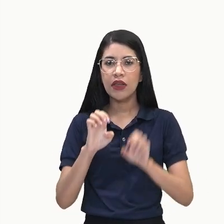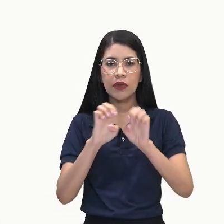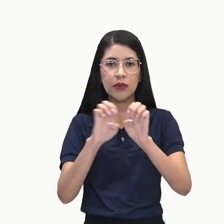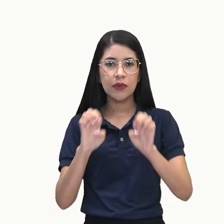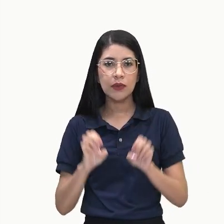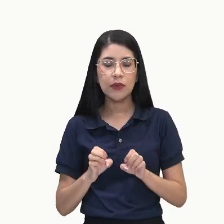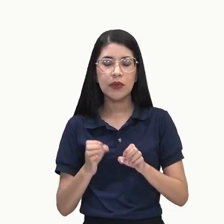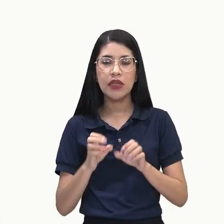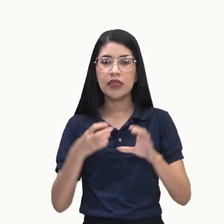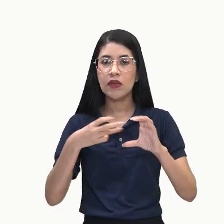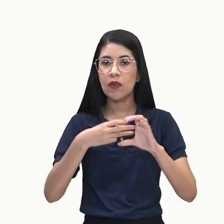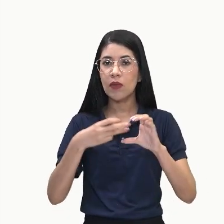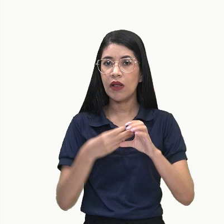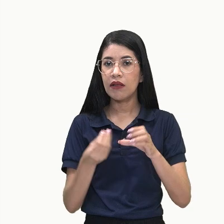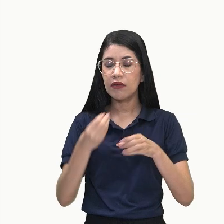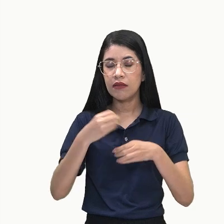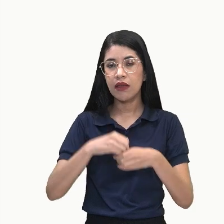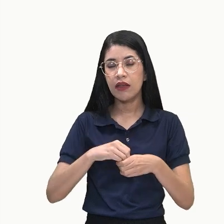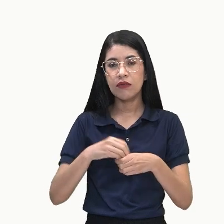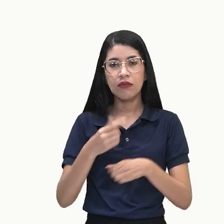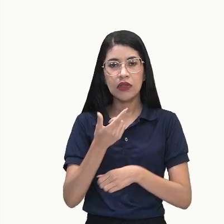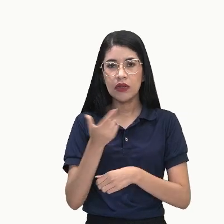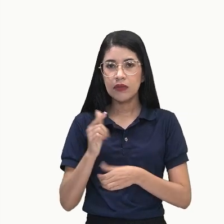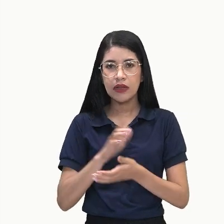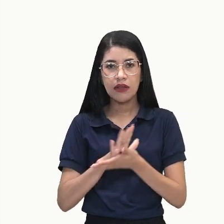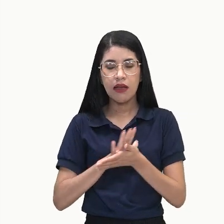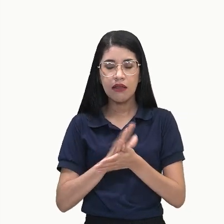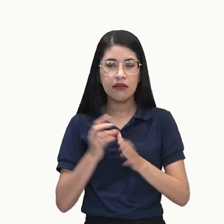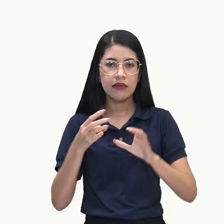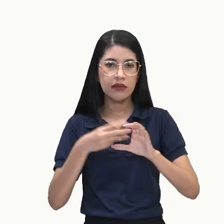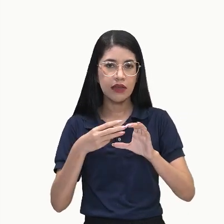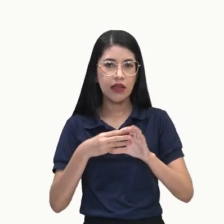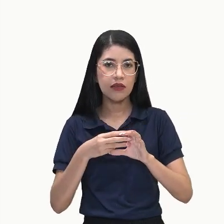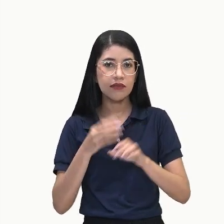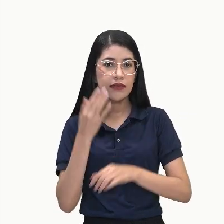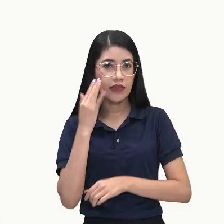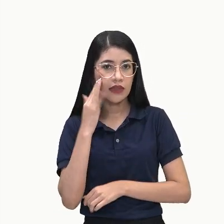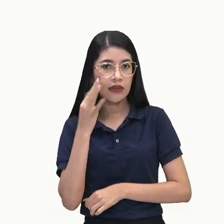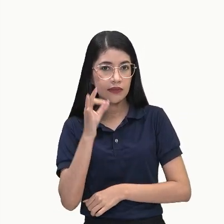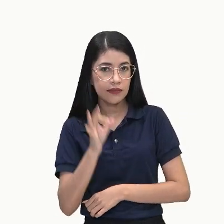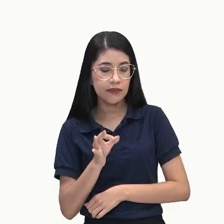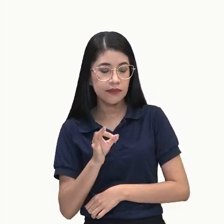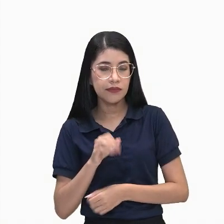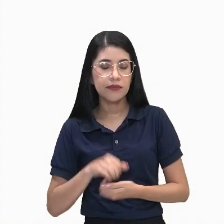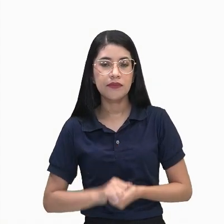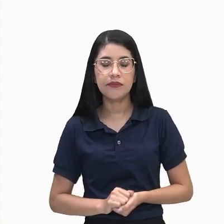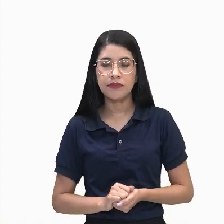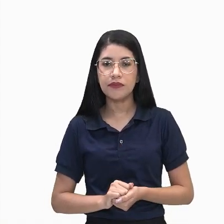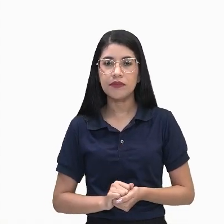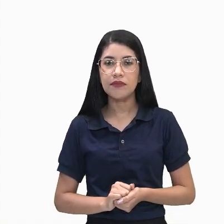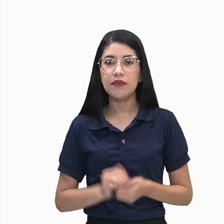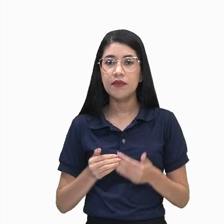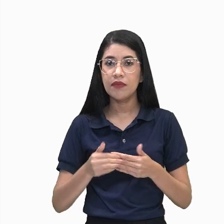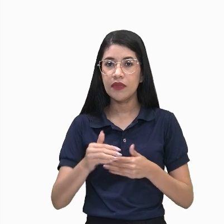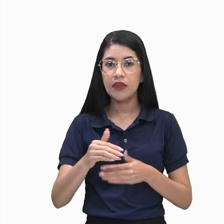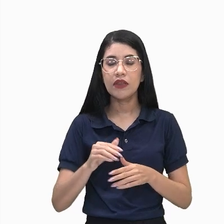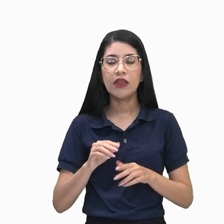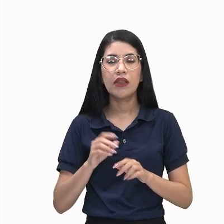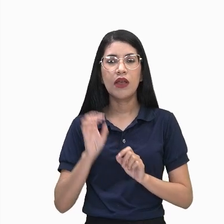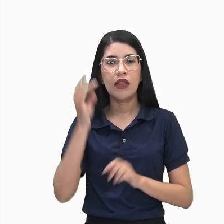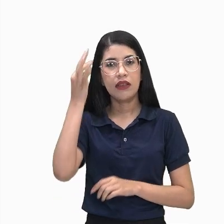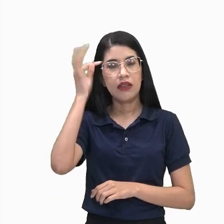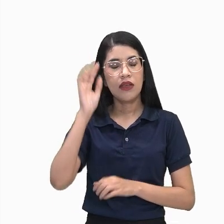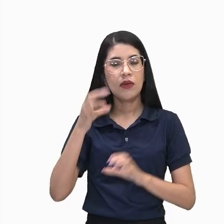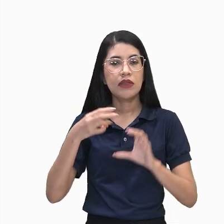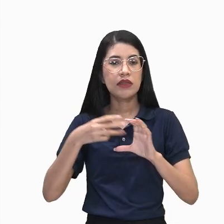celular, eles não são formados por células. Compreendido? Tá bom? Vamos ver aí a continuação sobre a teoria